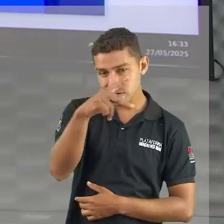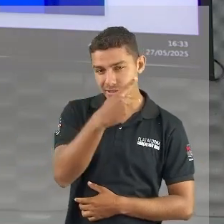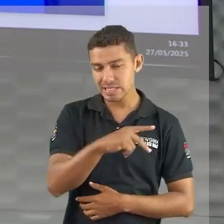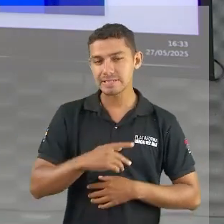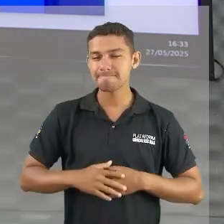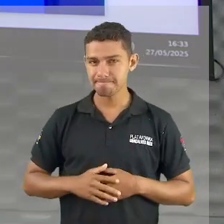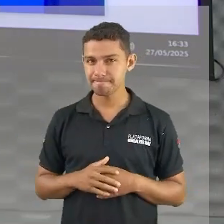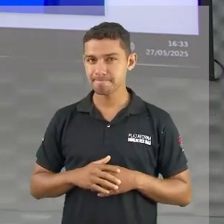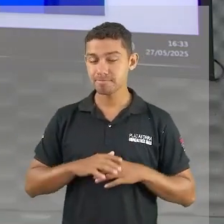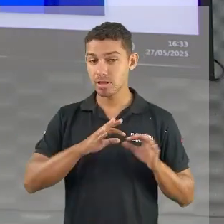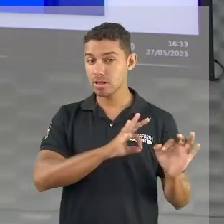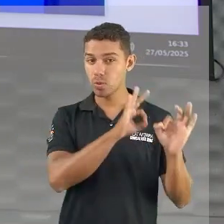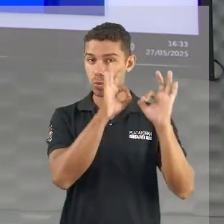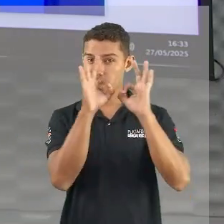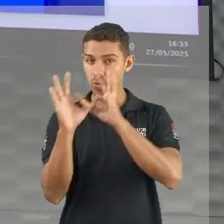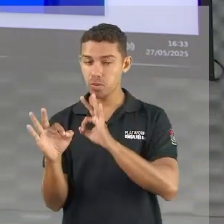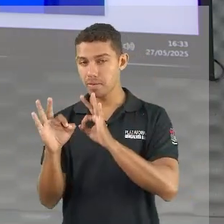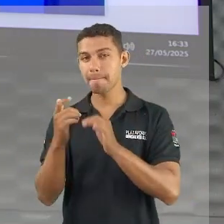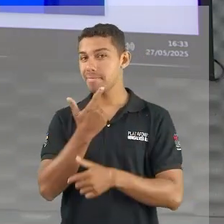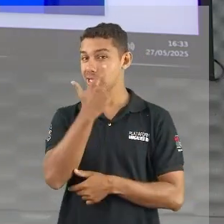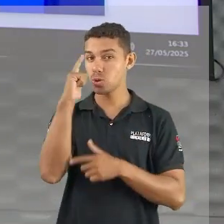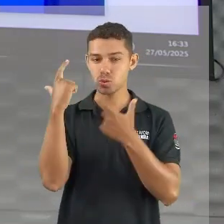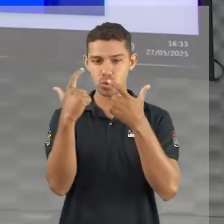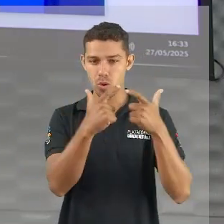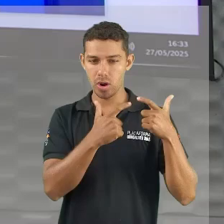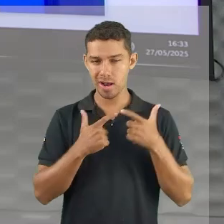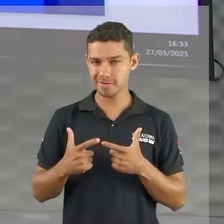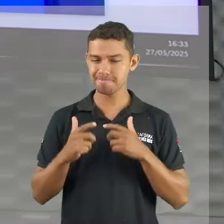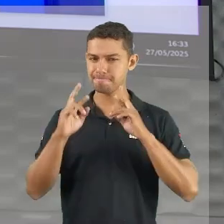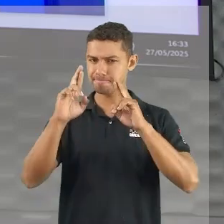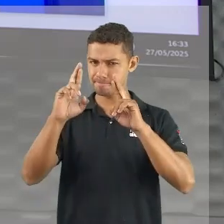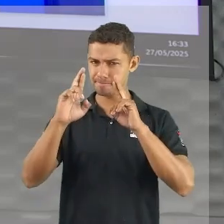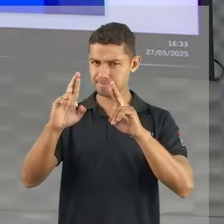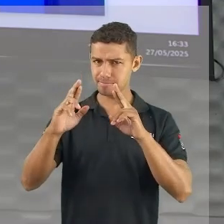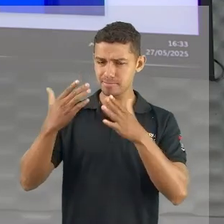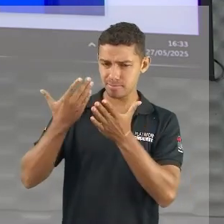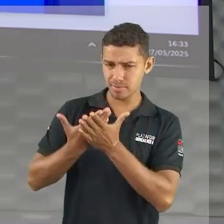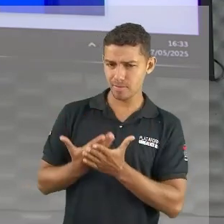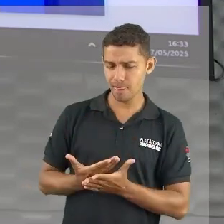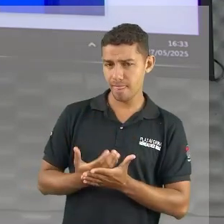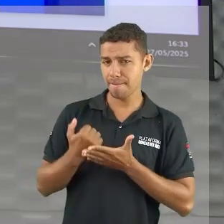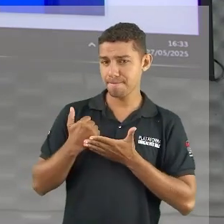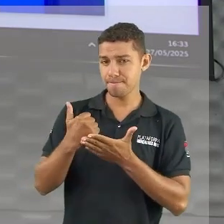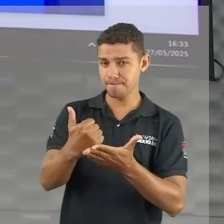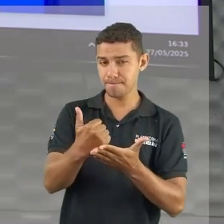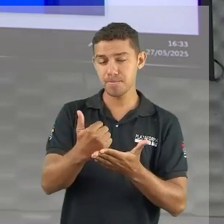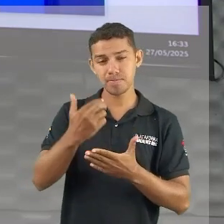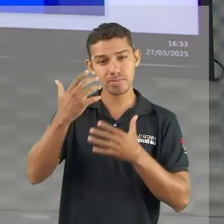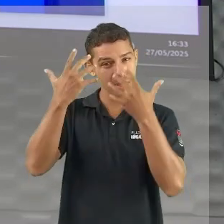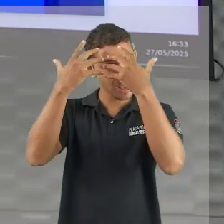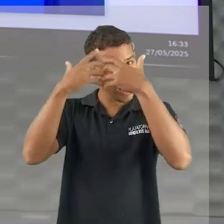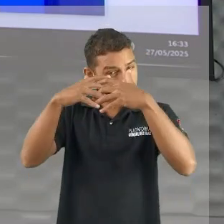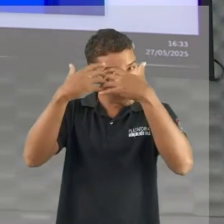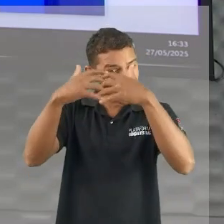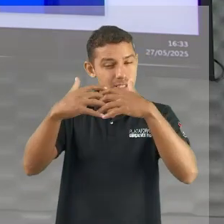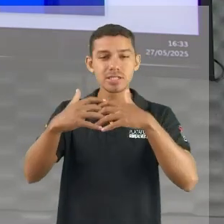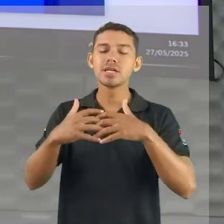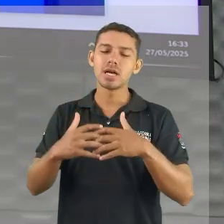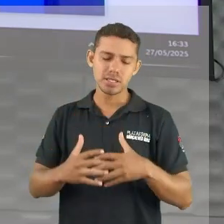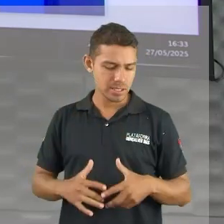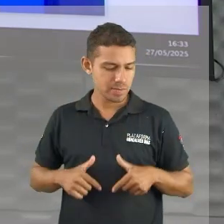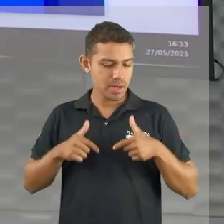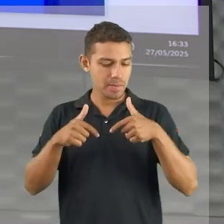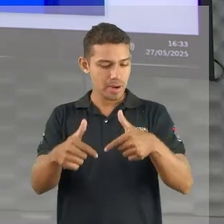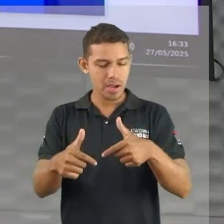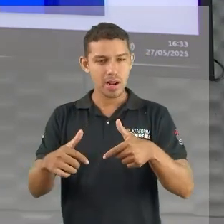que acompanhamos acontecendo em outros lugares. Então, espero que as aulas estejam ajudando vocês a refletirem e a se prepararem